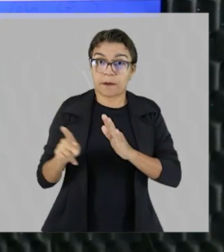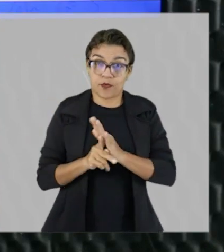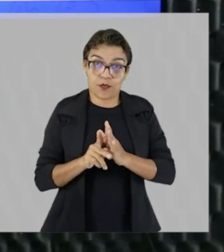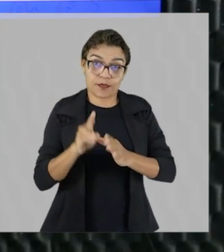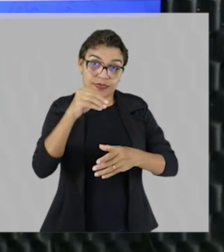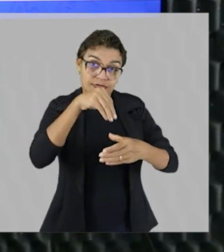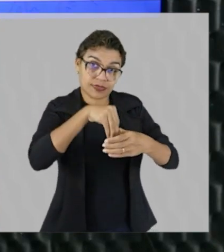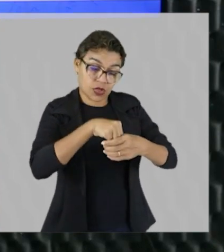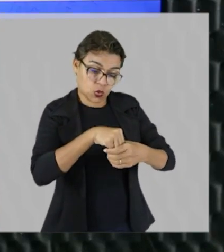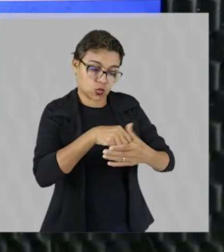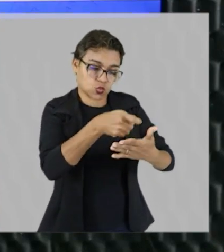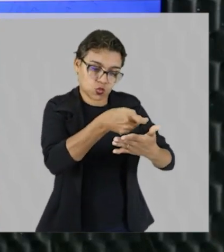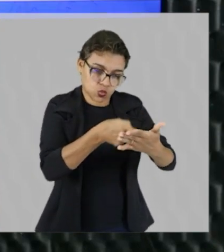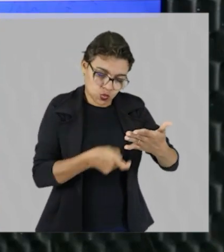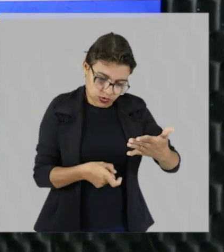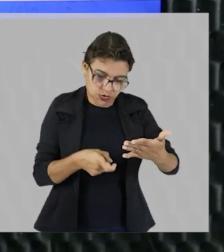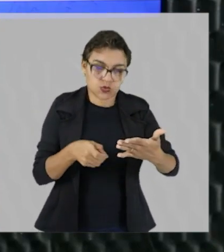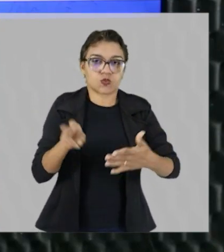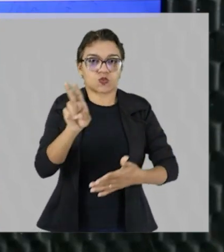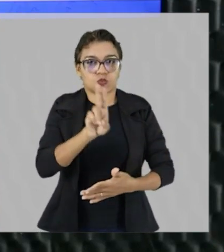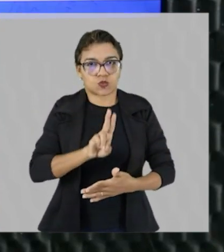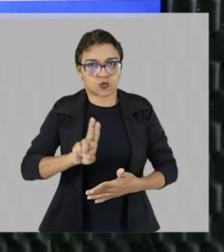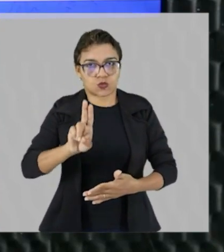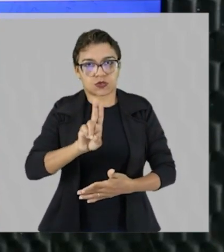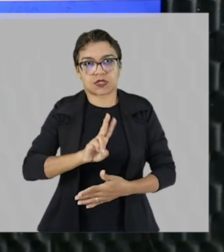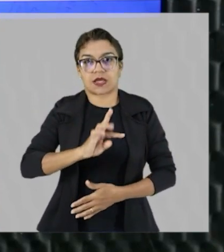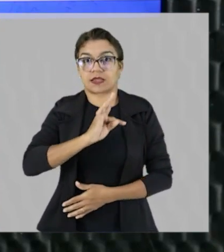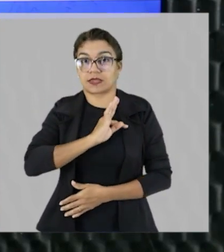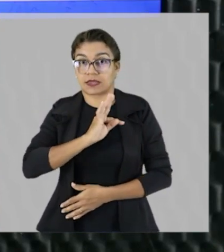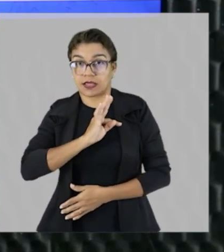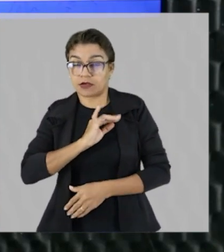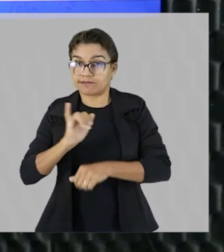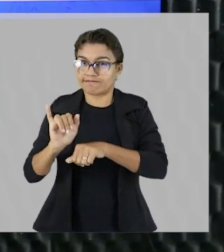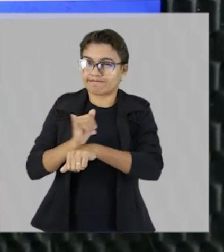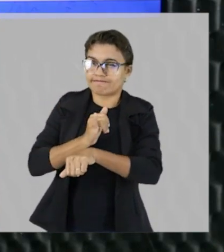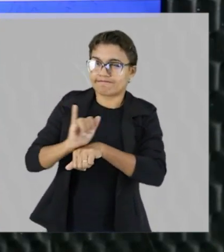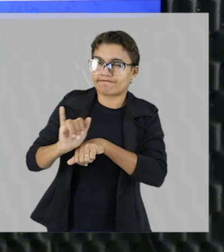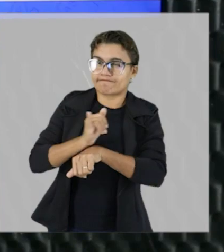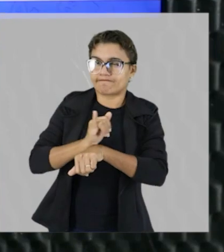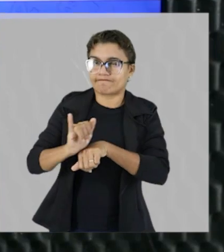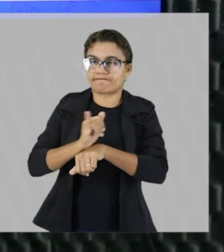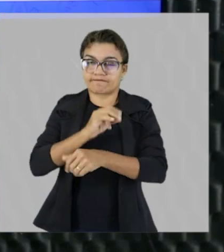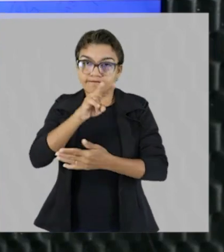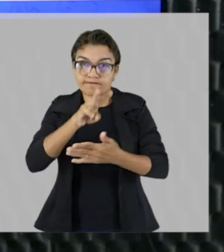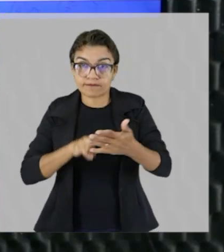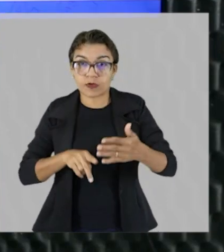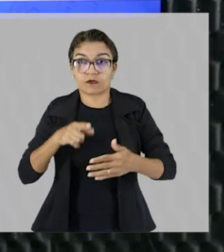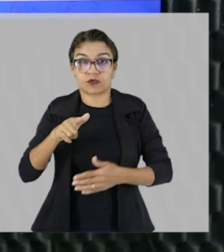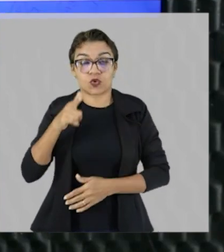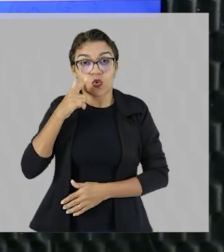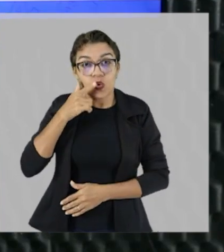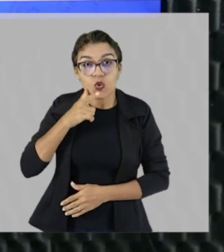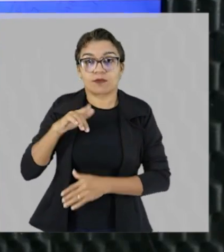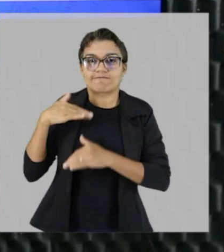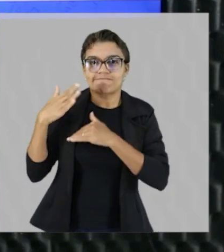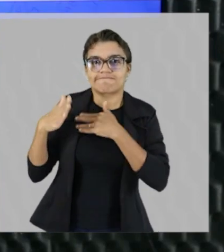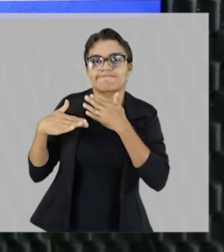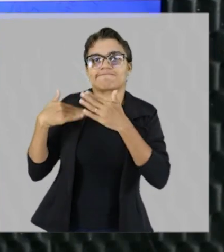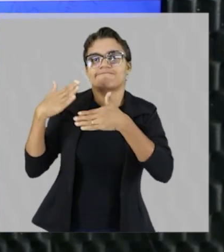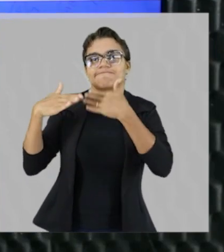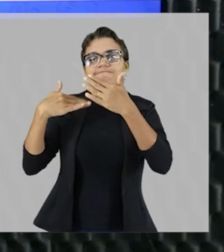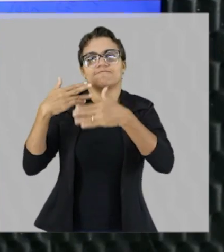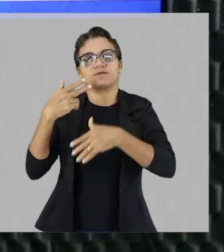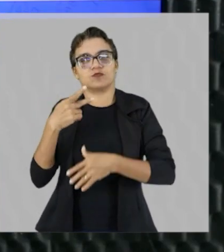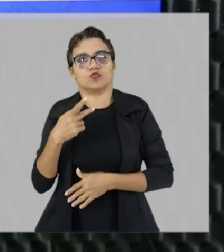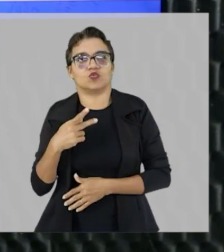Para daí utilizar as técnicas de leitura, as estratégias de leitura e você conseguir desenvolver melhor